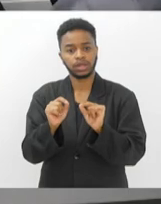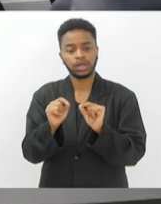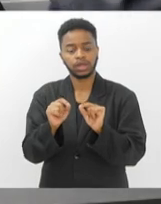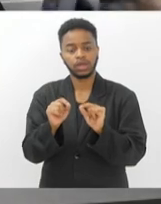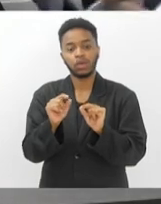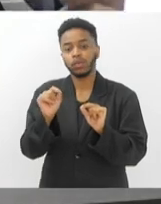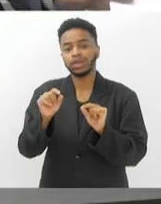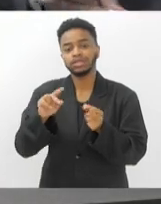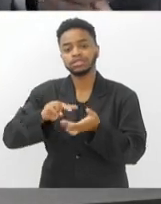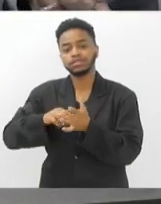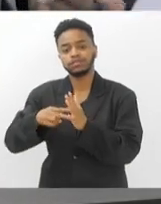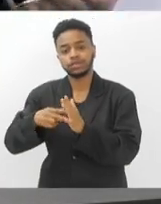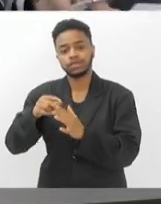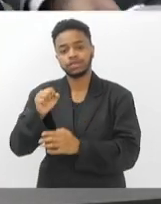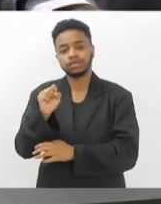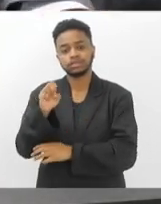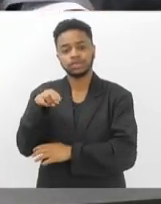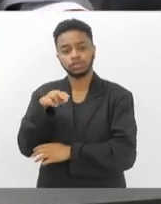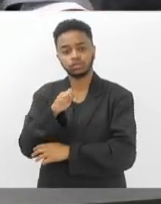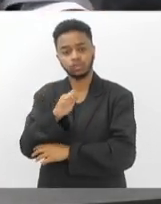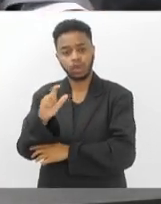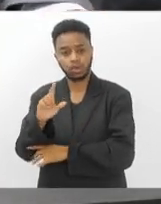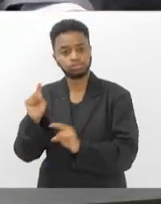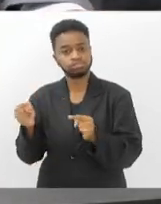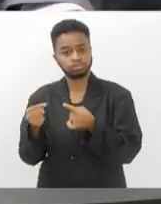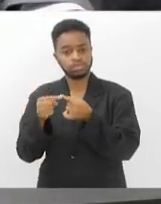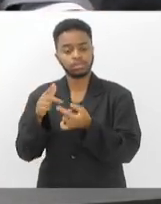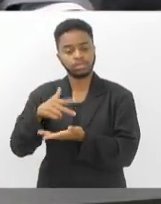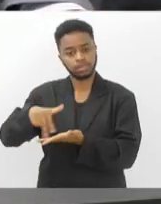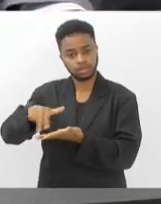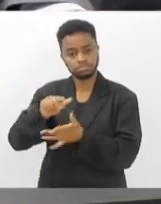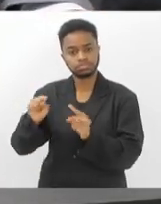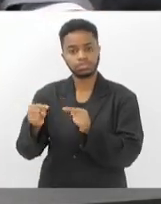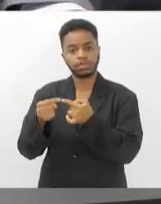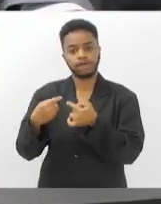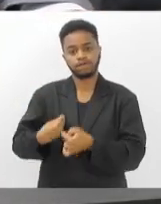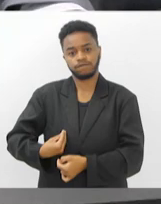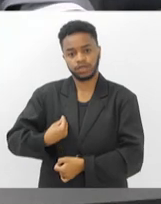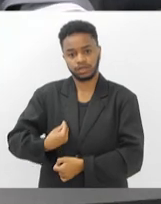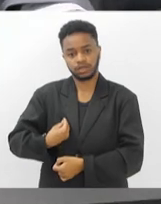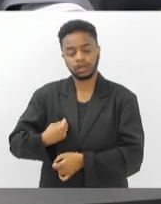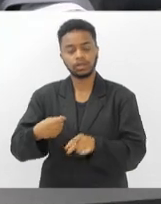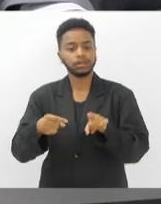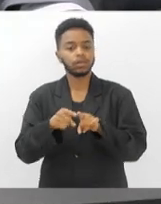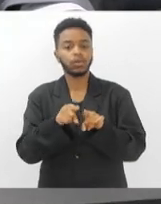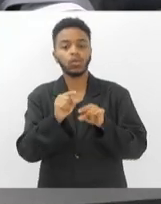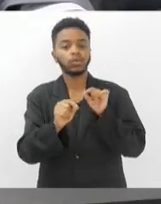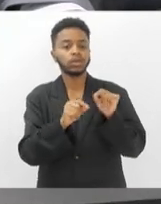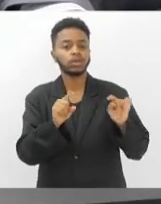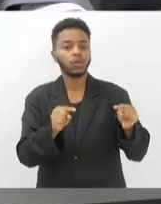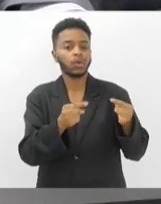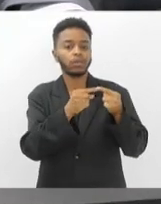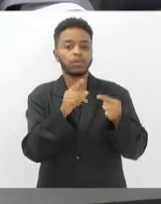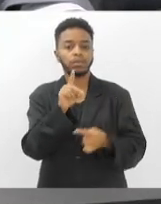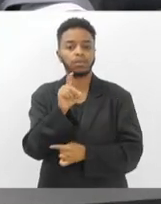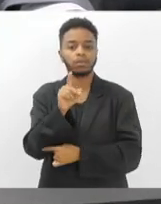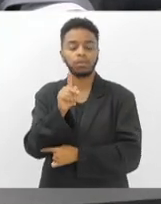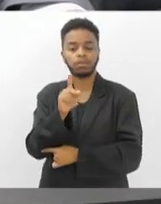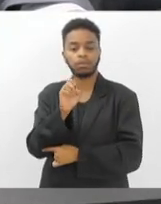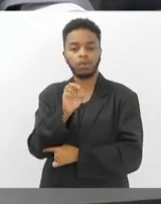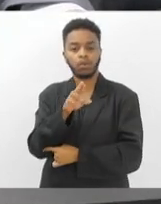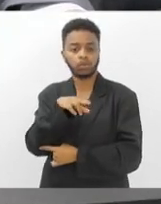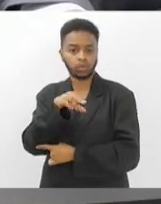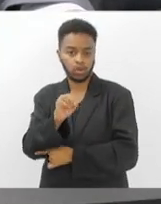sensualidade, que faz parte dos quadros, da dança, de tudo, faz parte da vida, e o que é a pornografia,